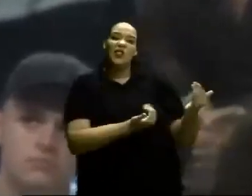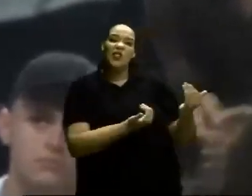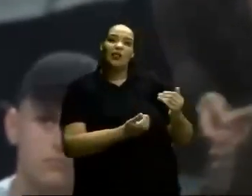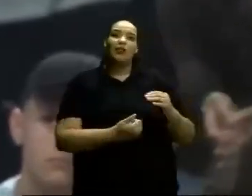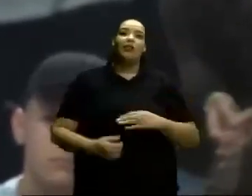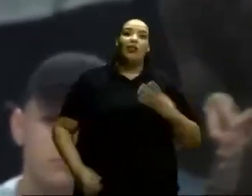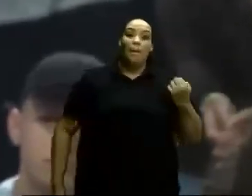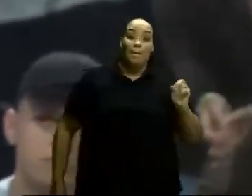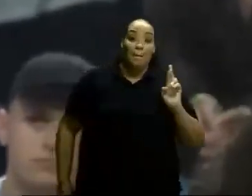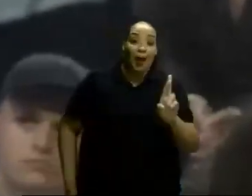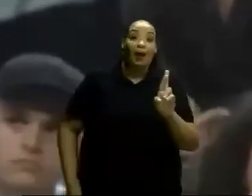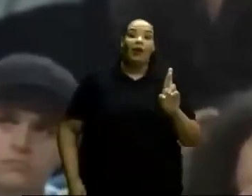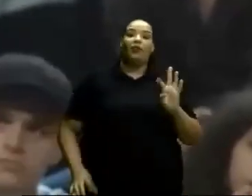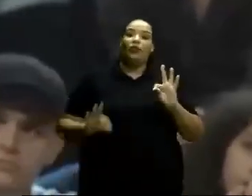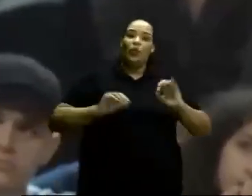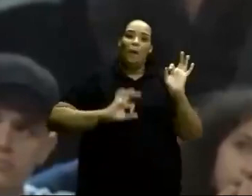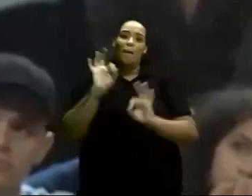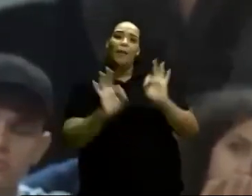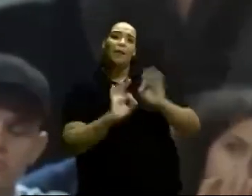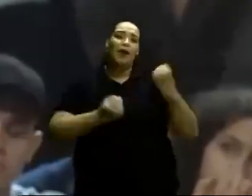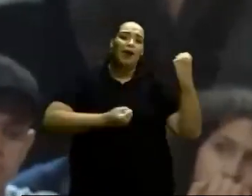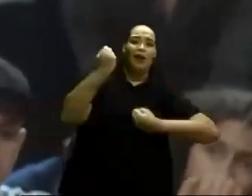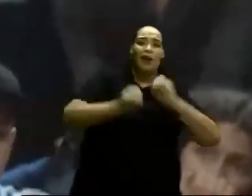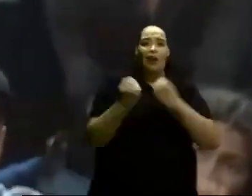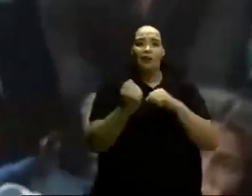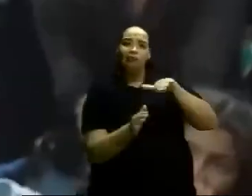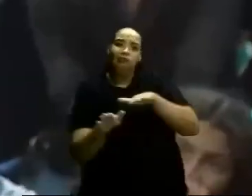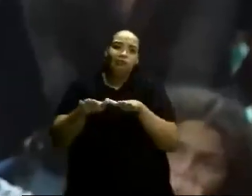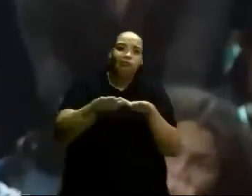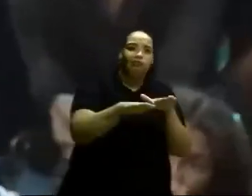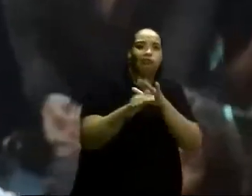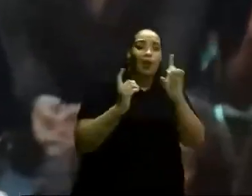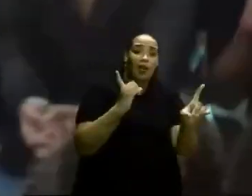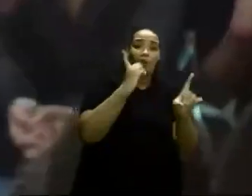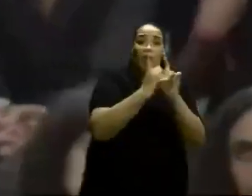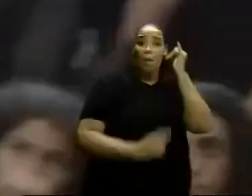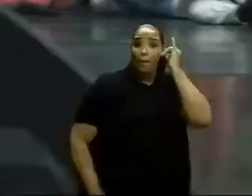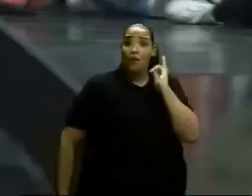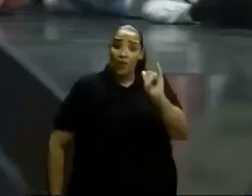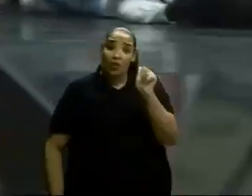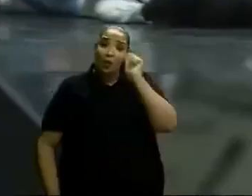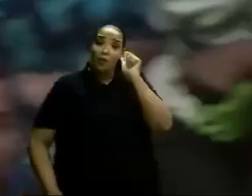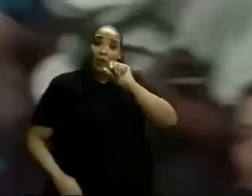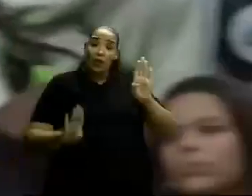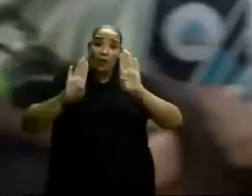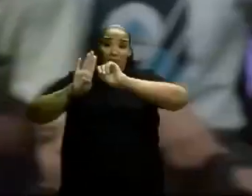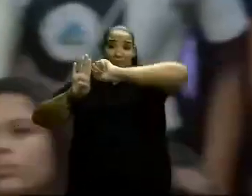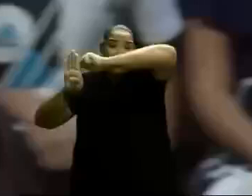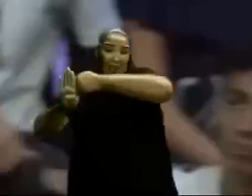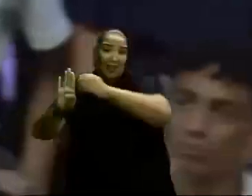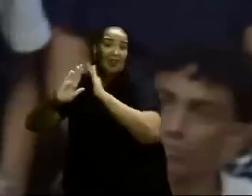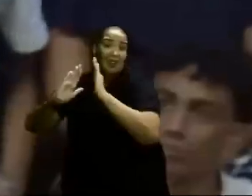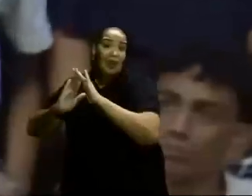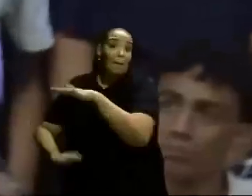da jumenta. Essa mulher prepara o carro, o veículo, o transporte para ir de encontro ao homem de Deus. Essa mulher tranca o moleque em casa.